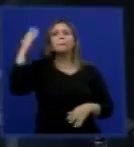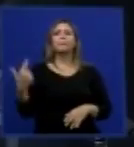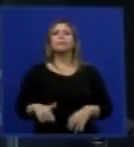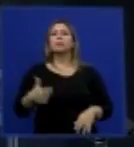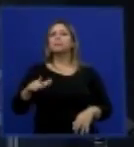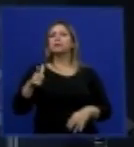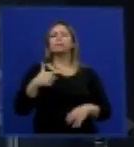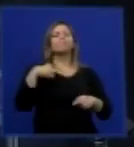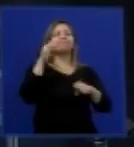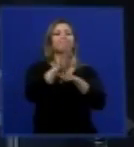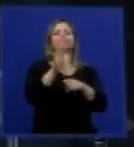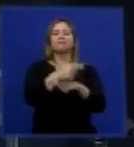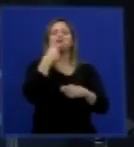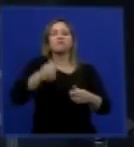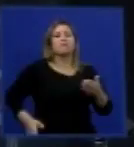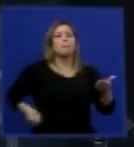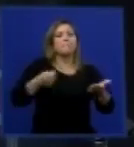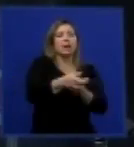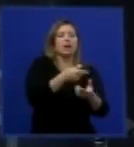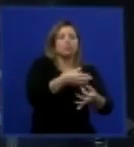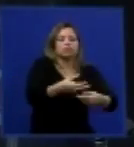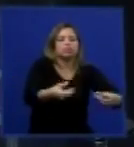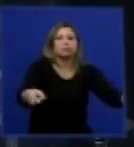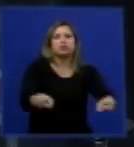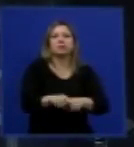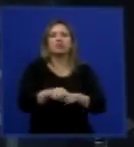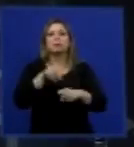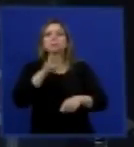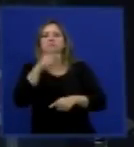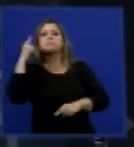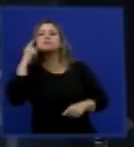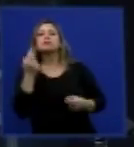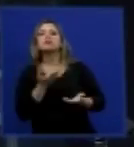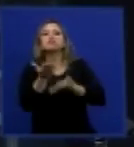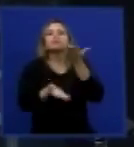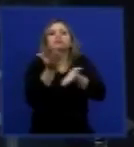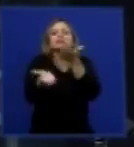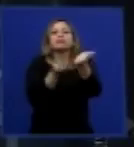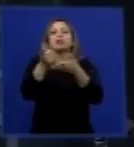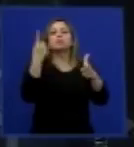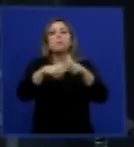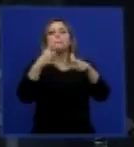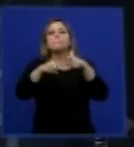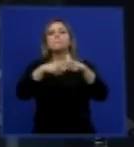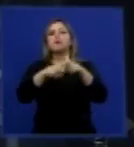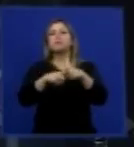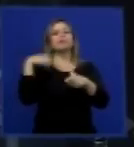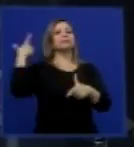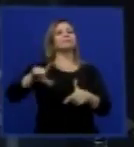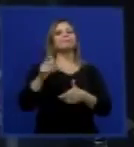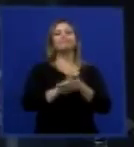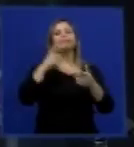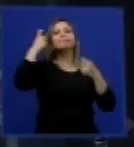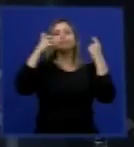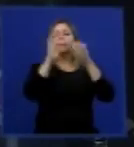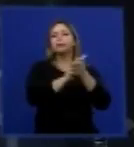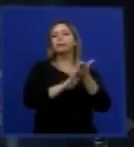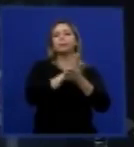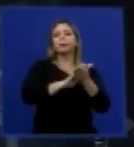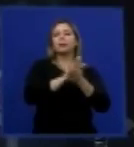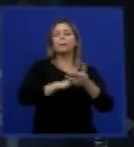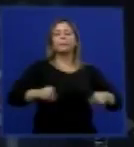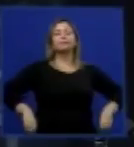qualquer investimento no sentido de reparar um mal que é causado pela sua